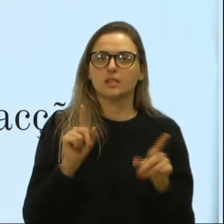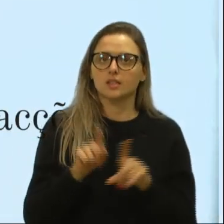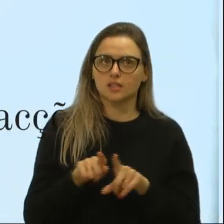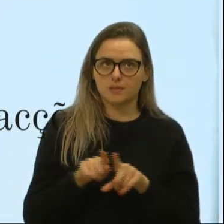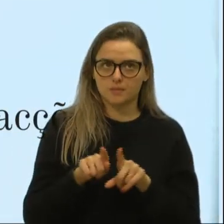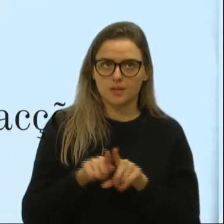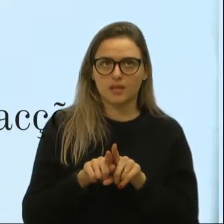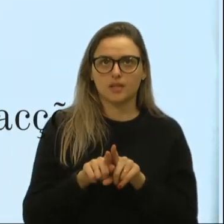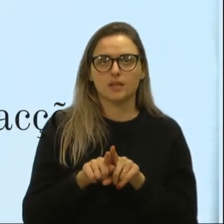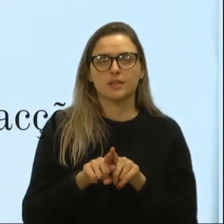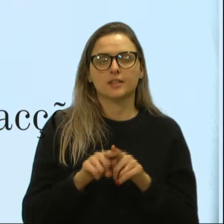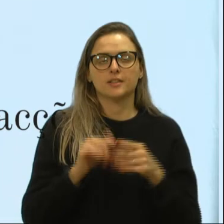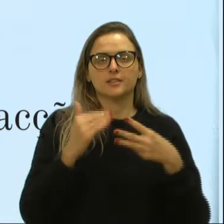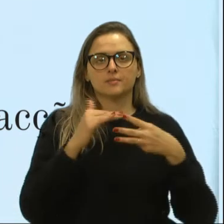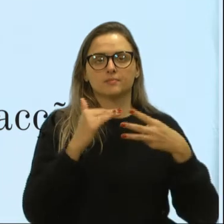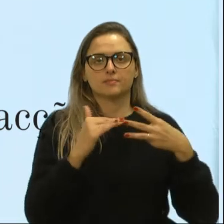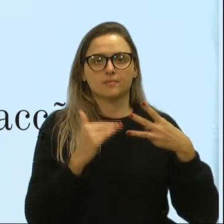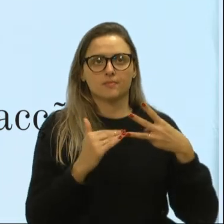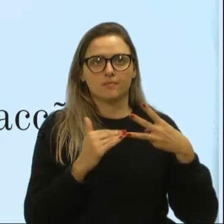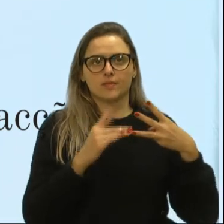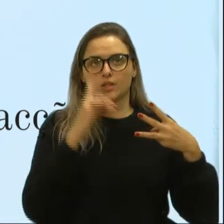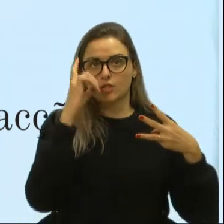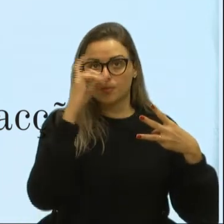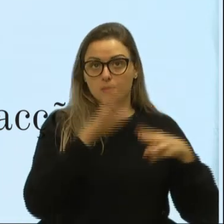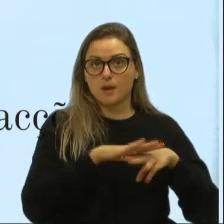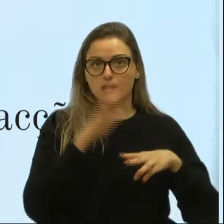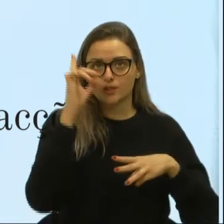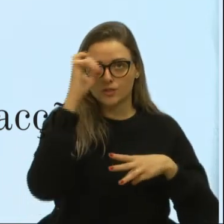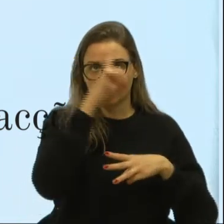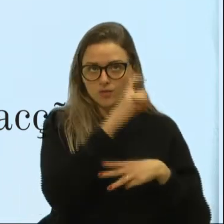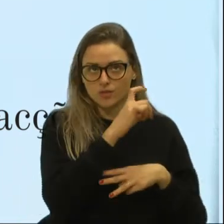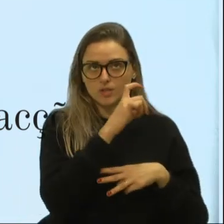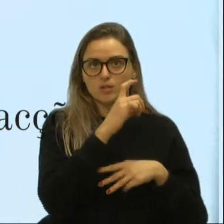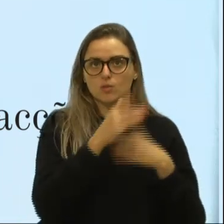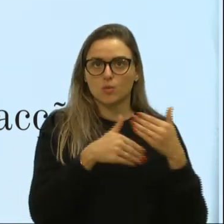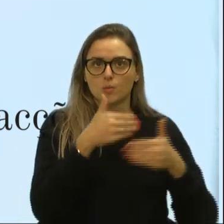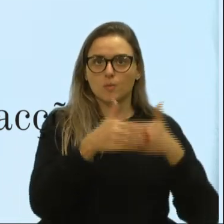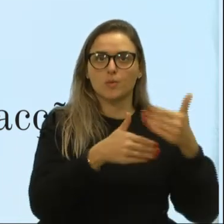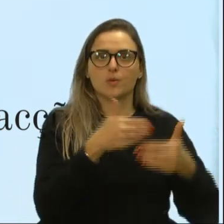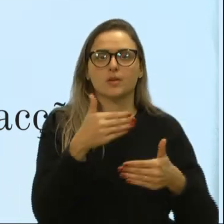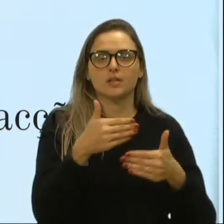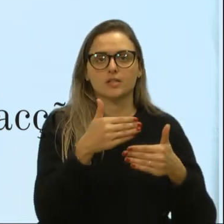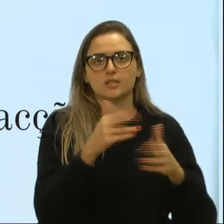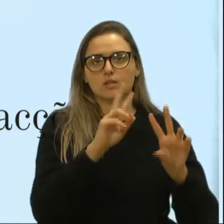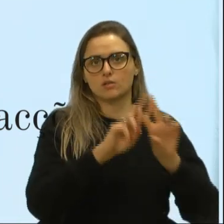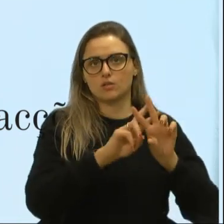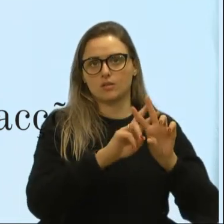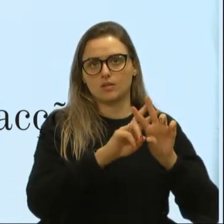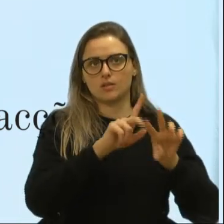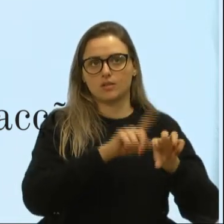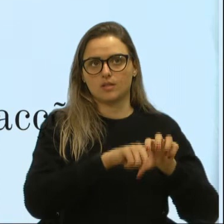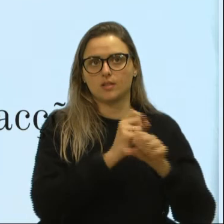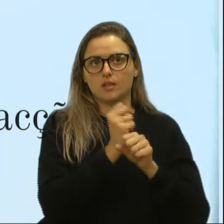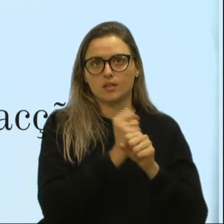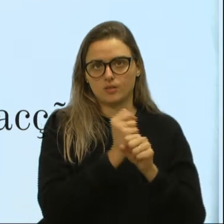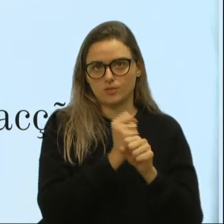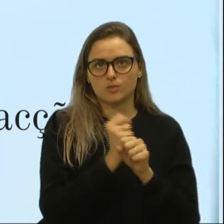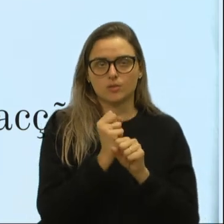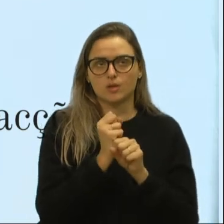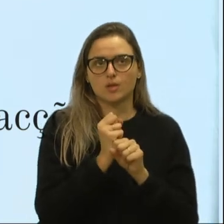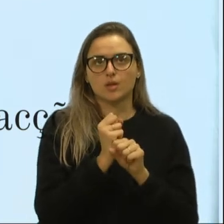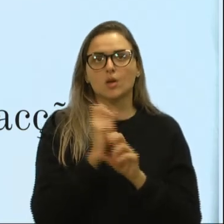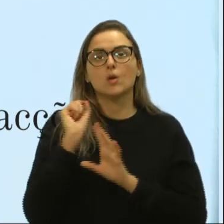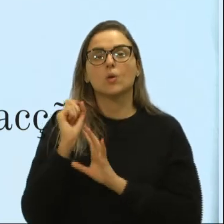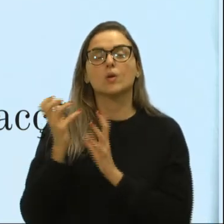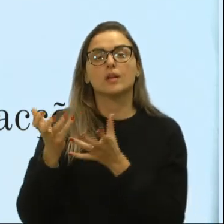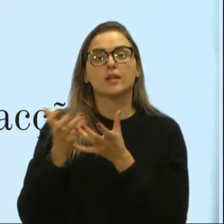do pacote, né? Dificultar a progressão de regime. O pacote preconiza